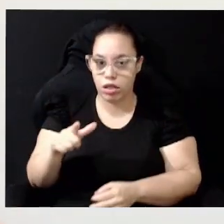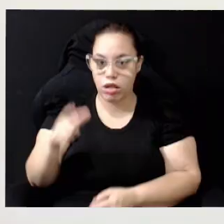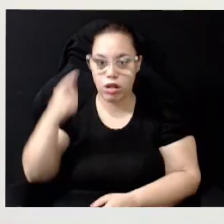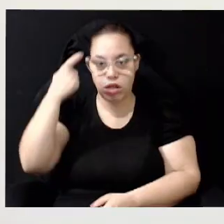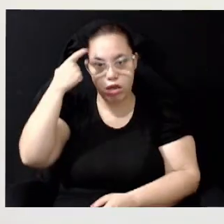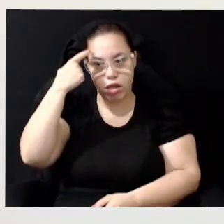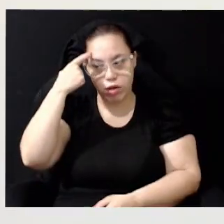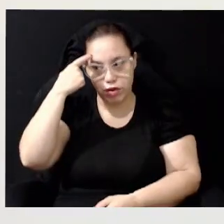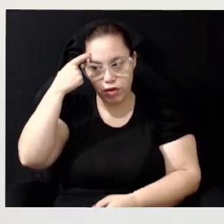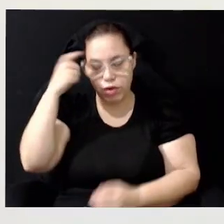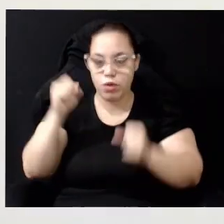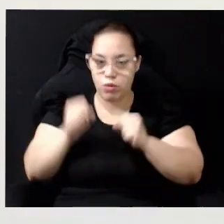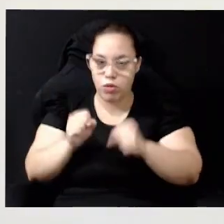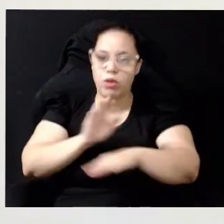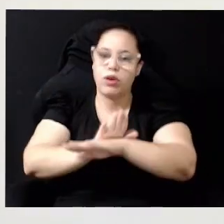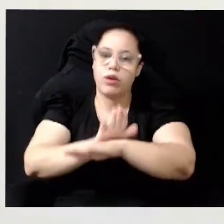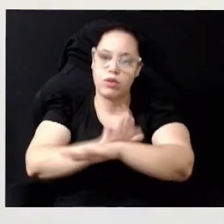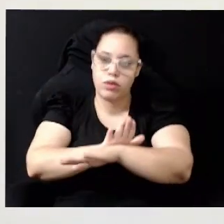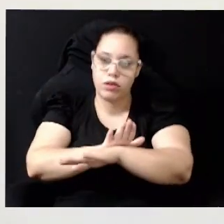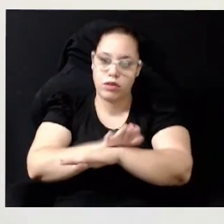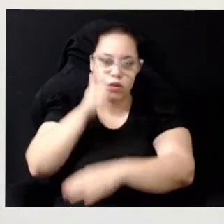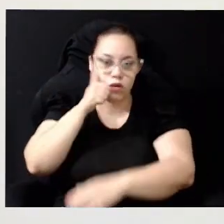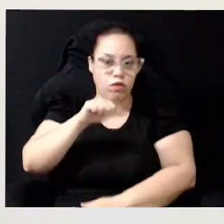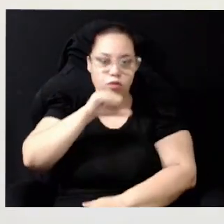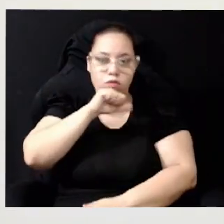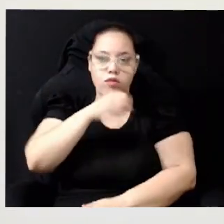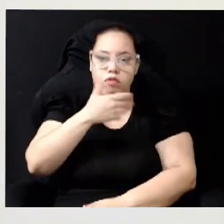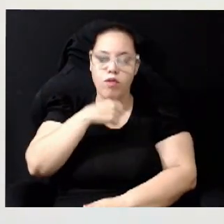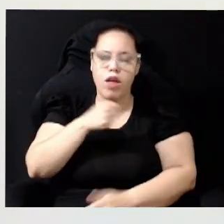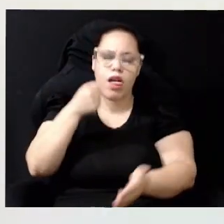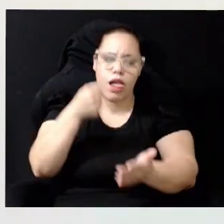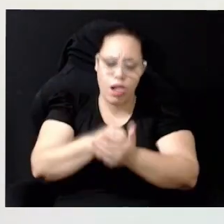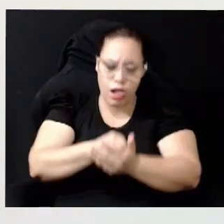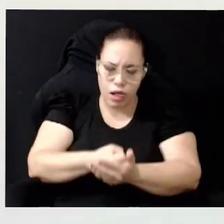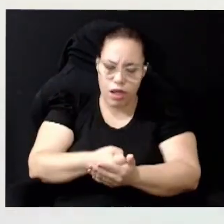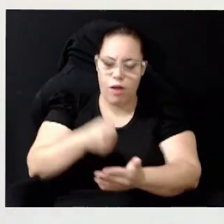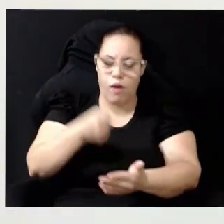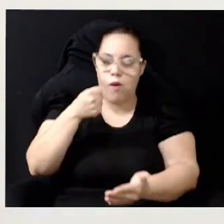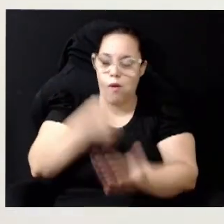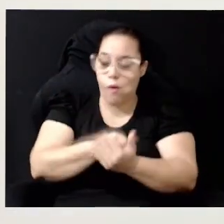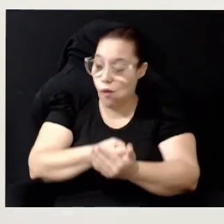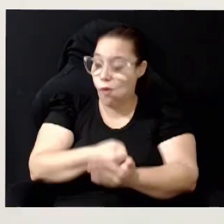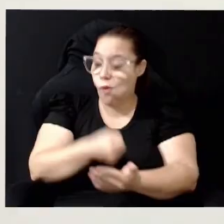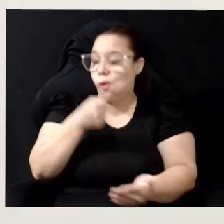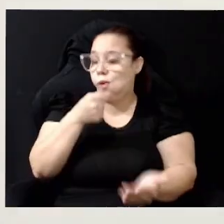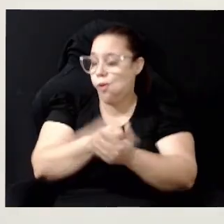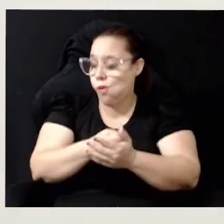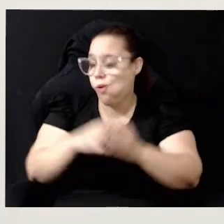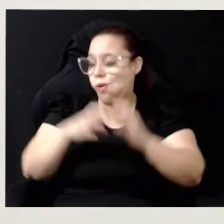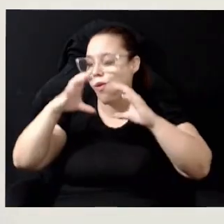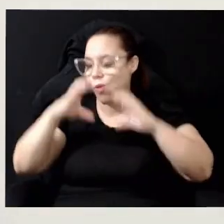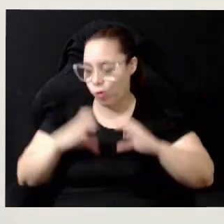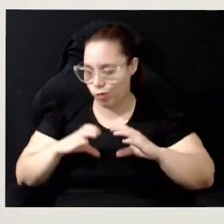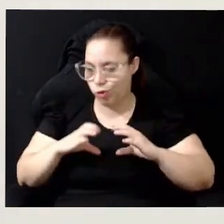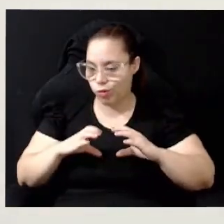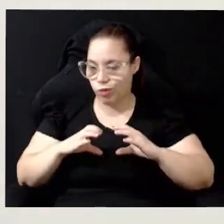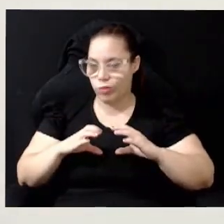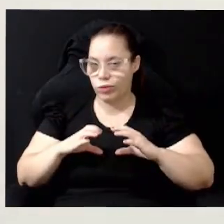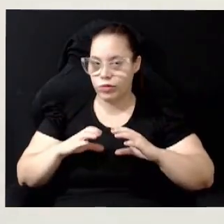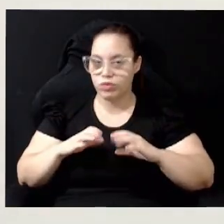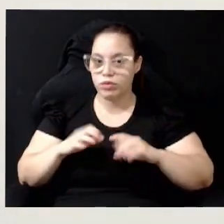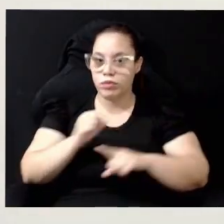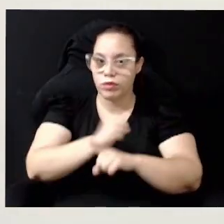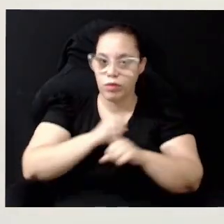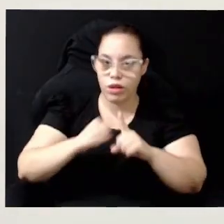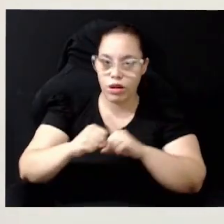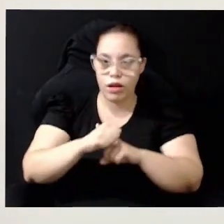de pensar pode ajudar e muito os pais a terem resiliência para lidar com esses comportamentos em momentos sociais. Então,